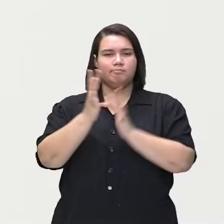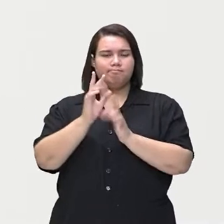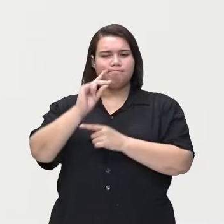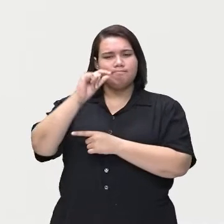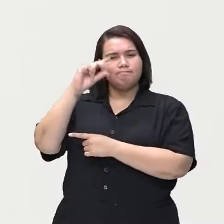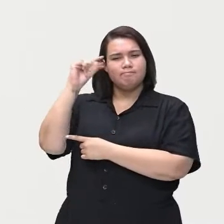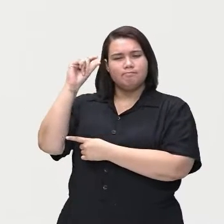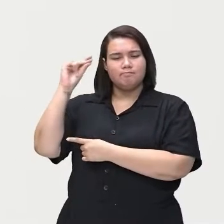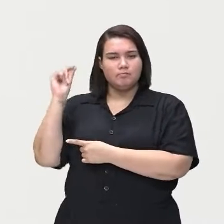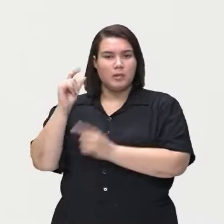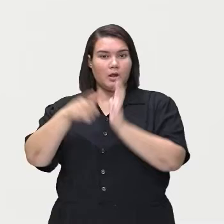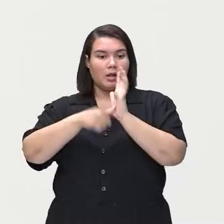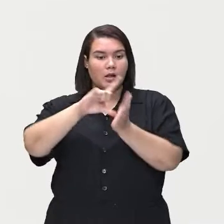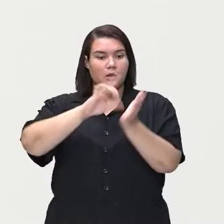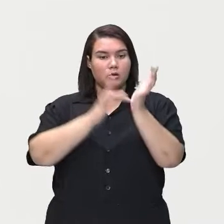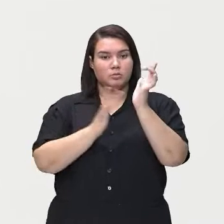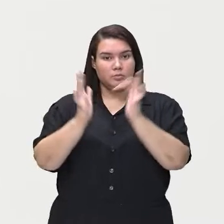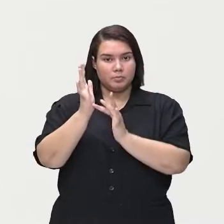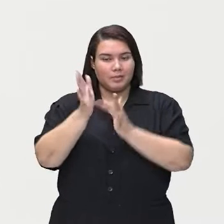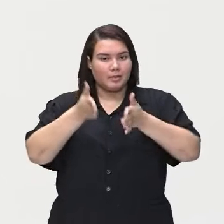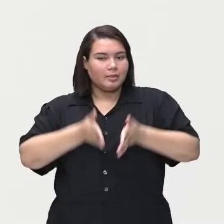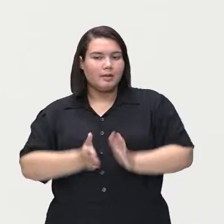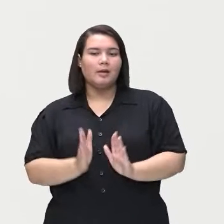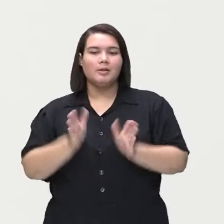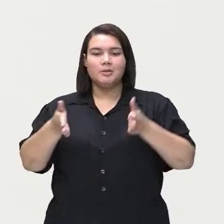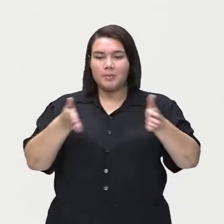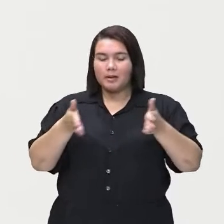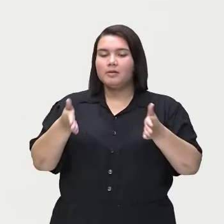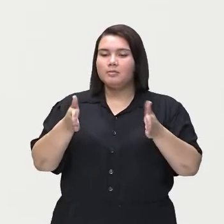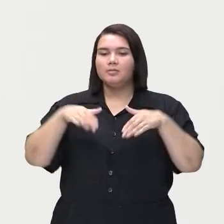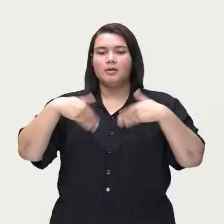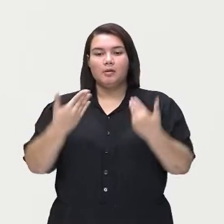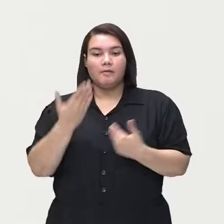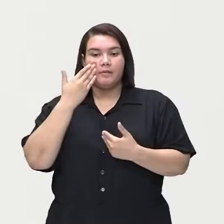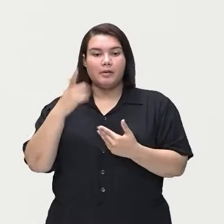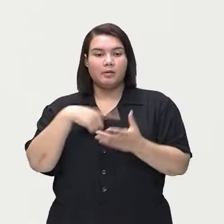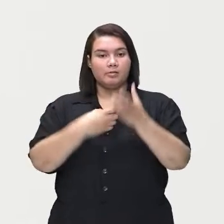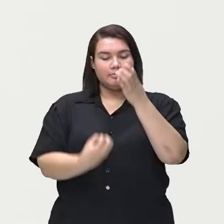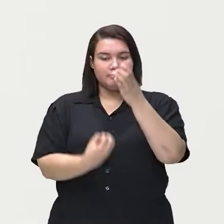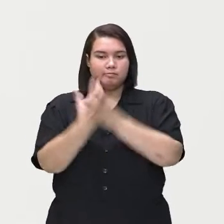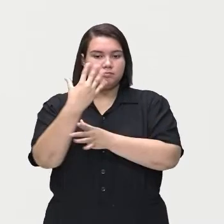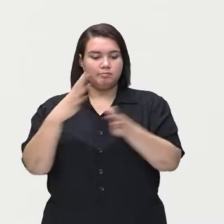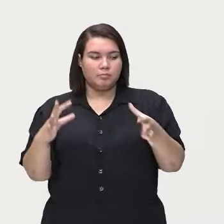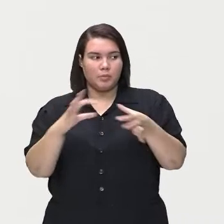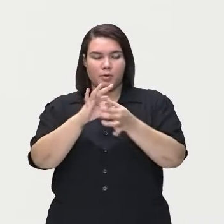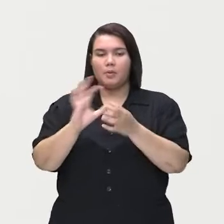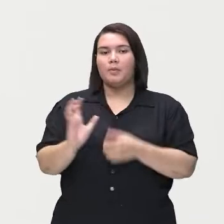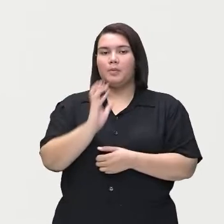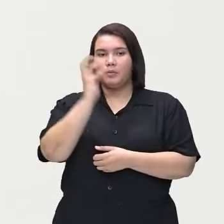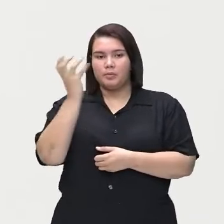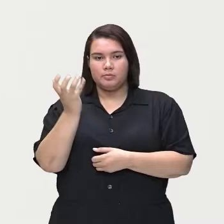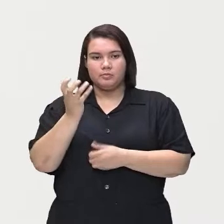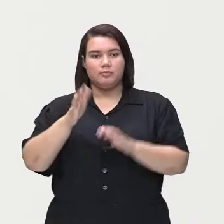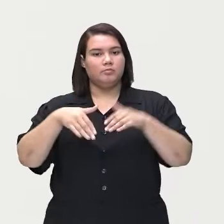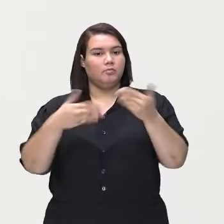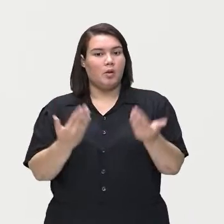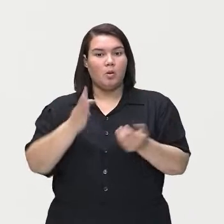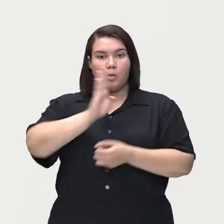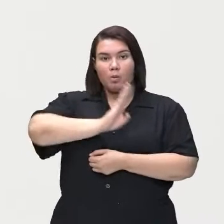do período de Jesus Cristo ter nascido. Nós vamos ver essa fusão acontecendo quando os